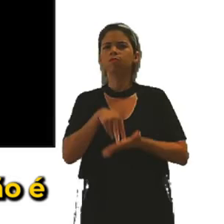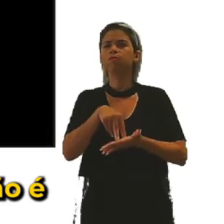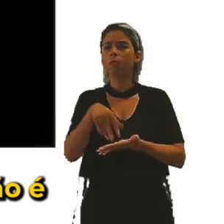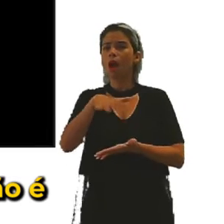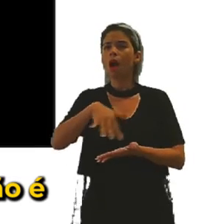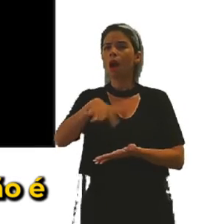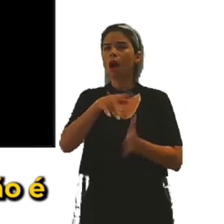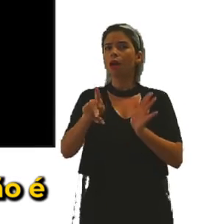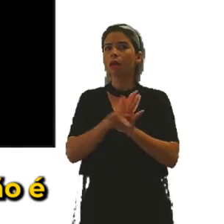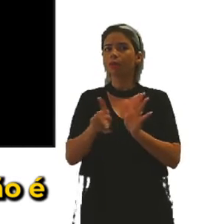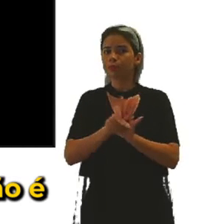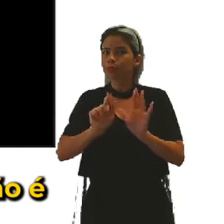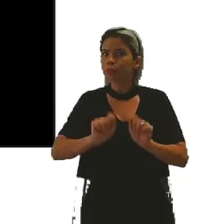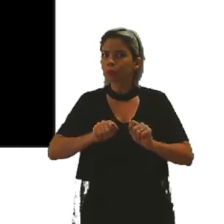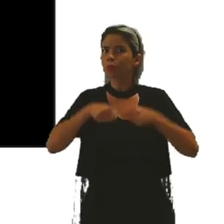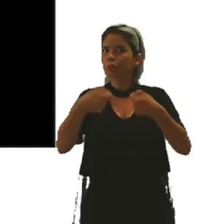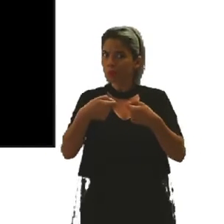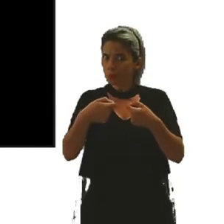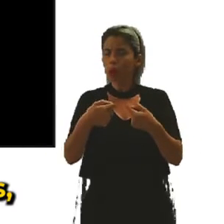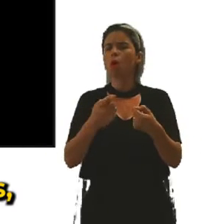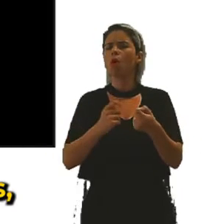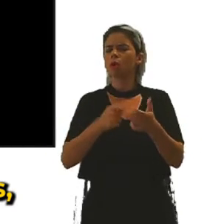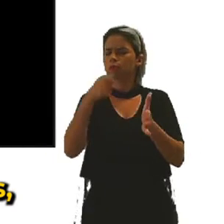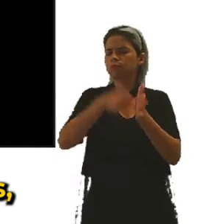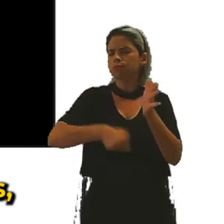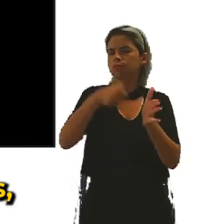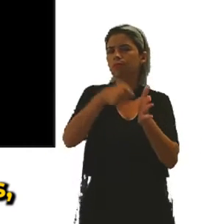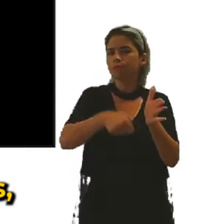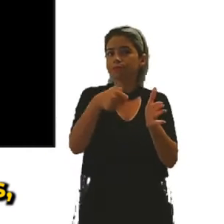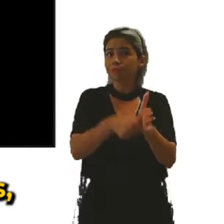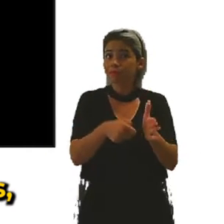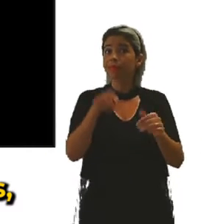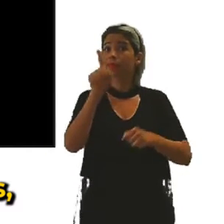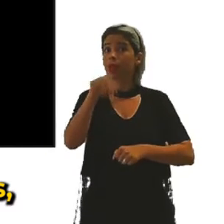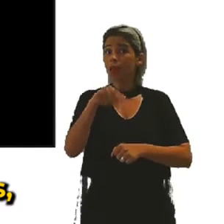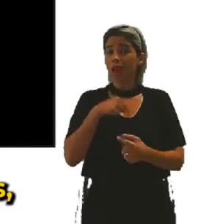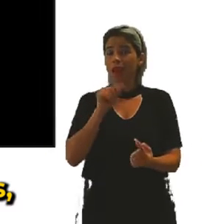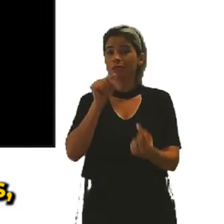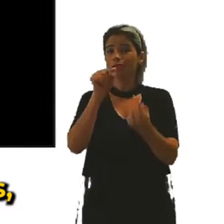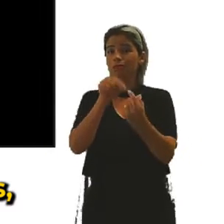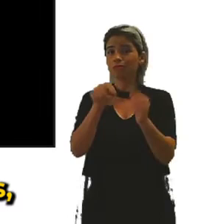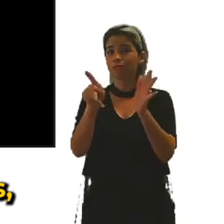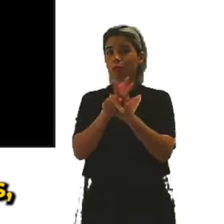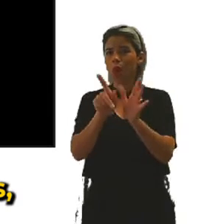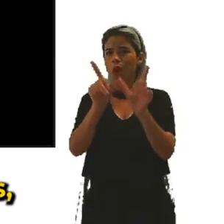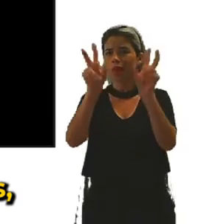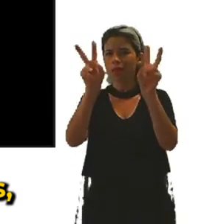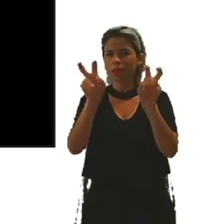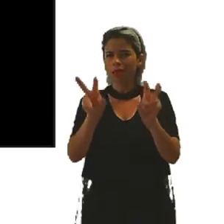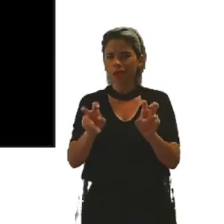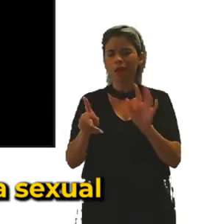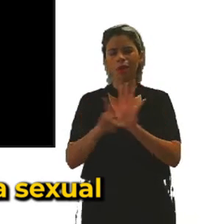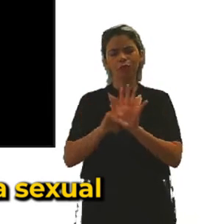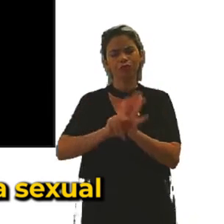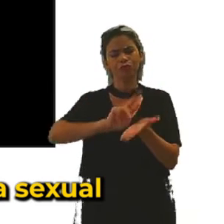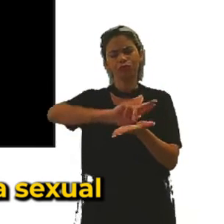forças antagônicas, não é? Ela diz respeito a essas